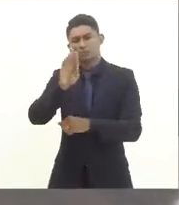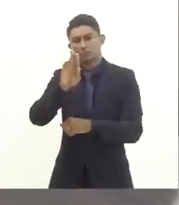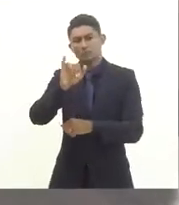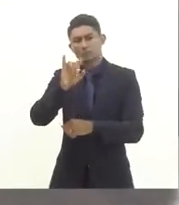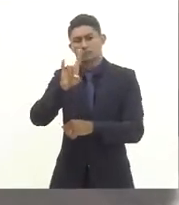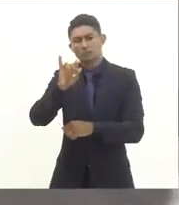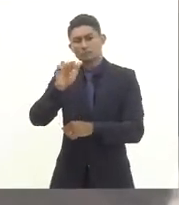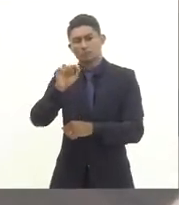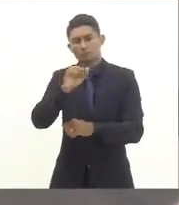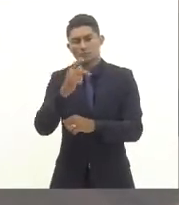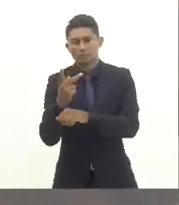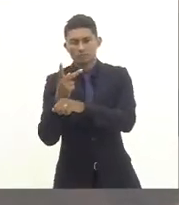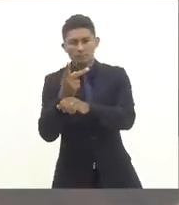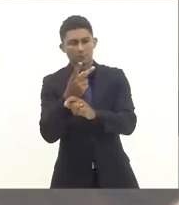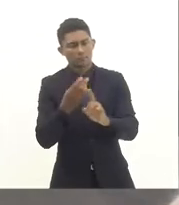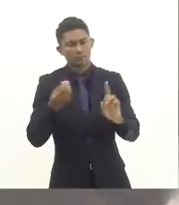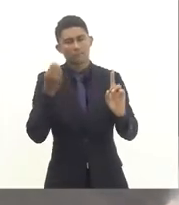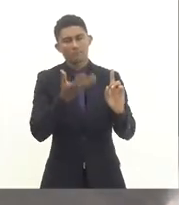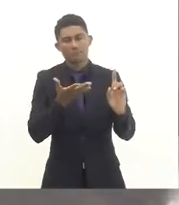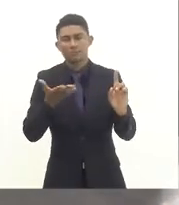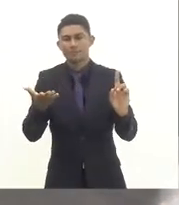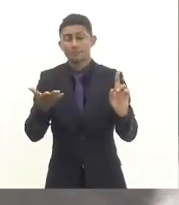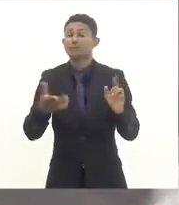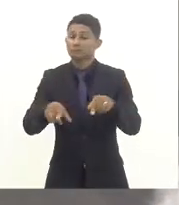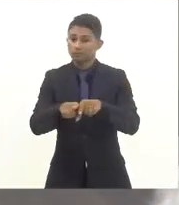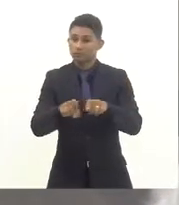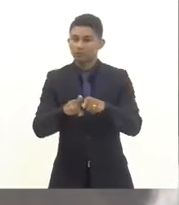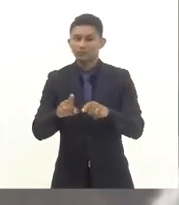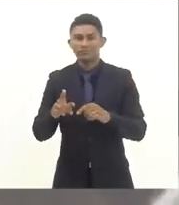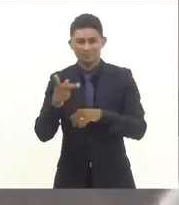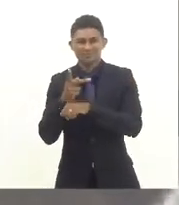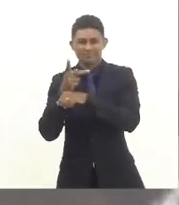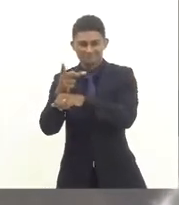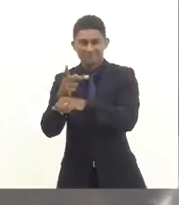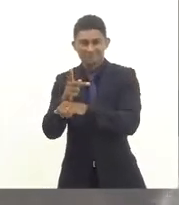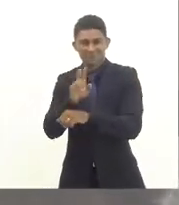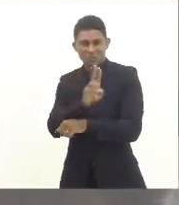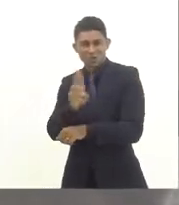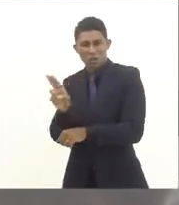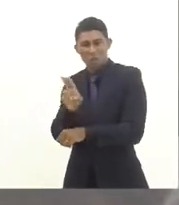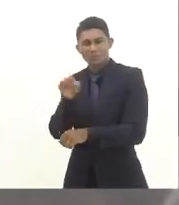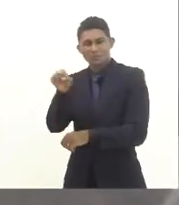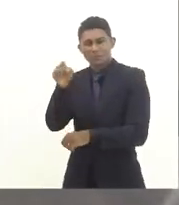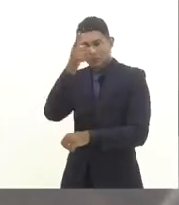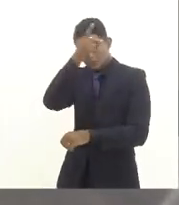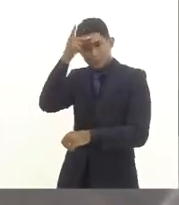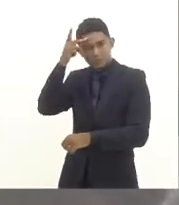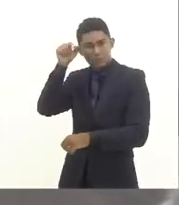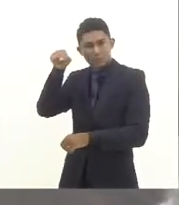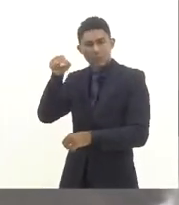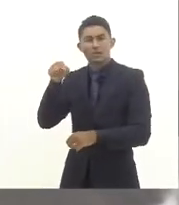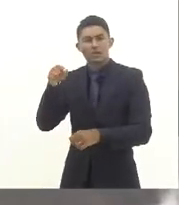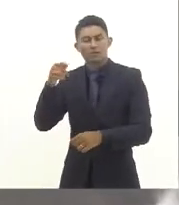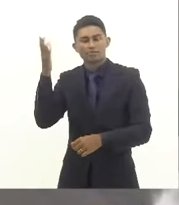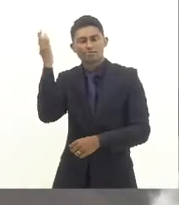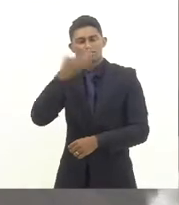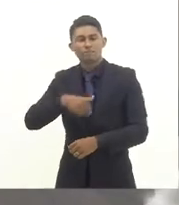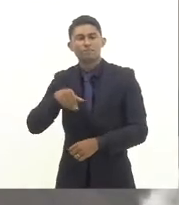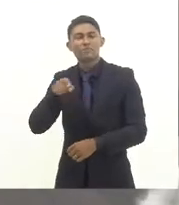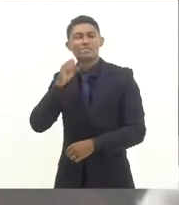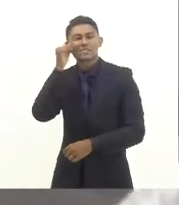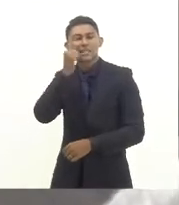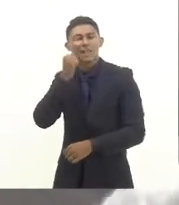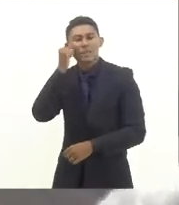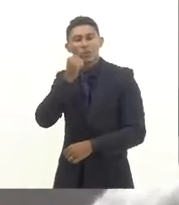né que também é uma outra figura fundamental para luta e à dignidade do povo negro Senador